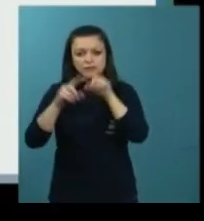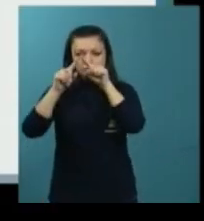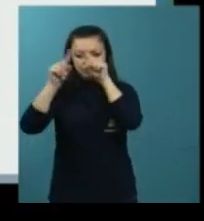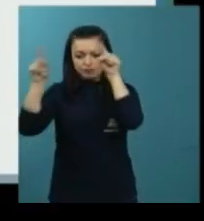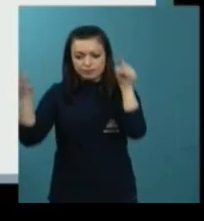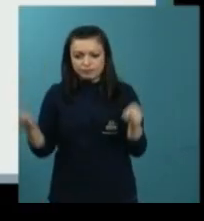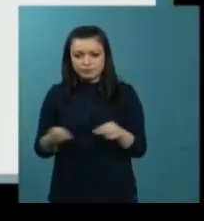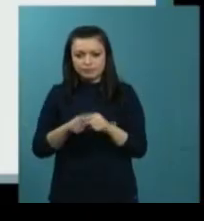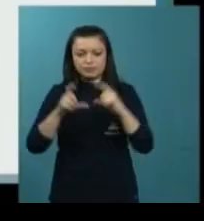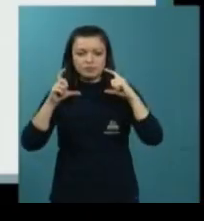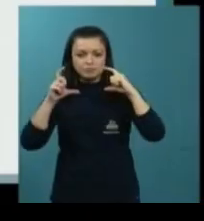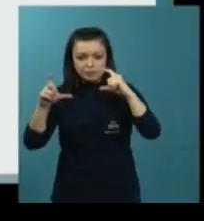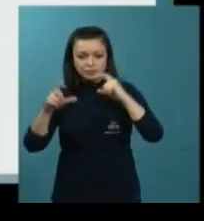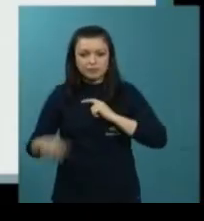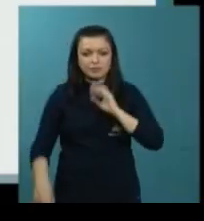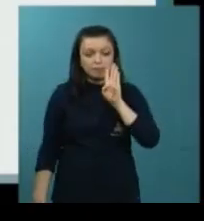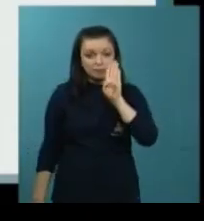B,